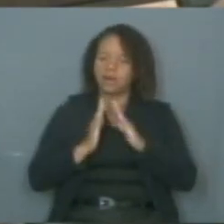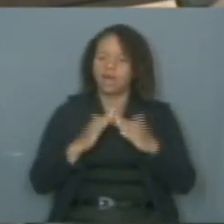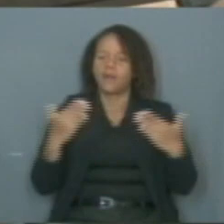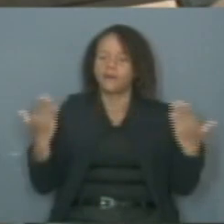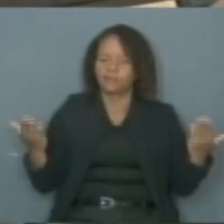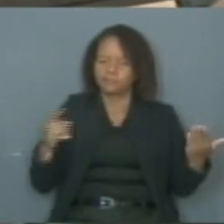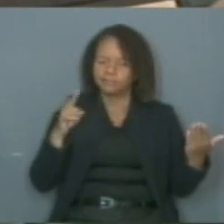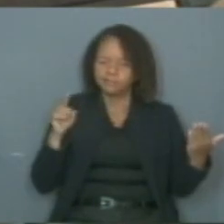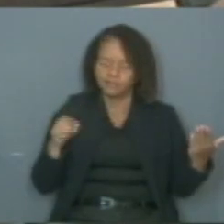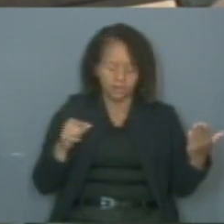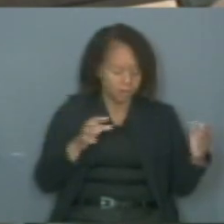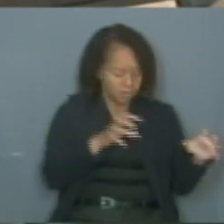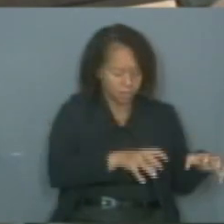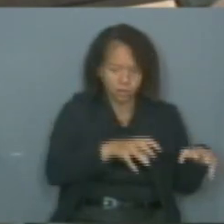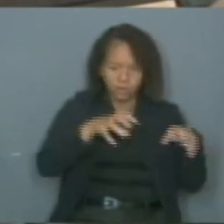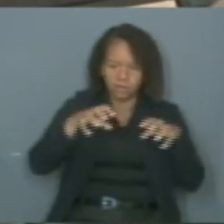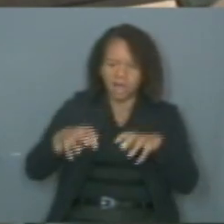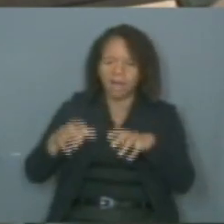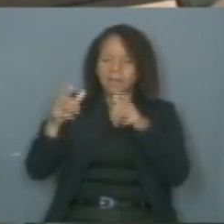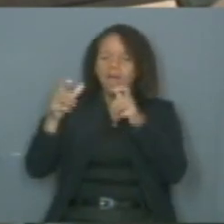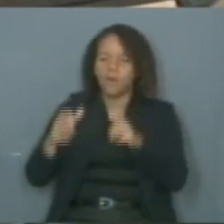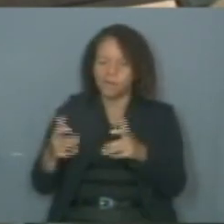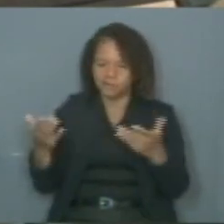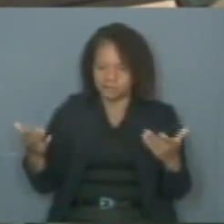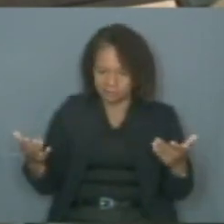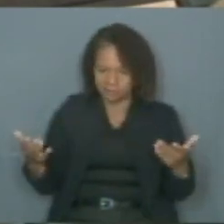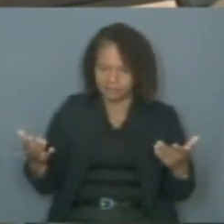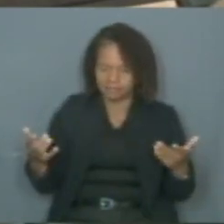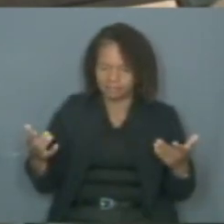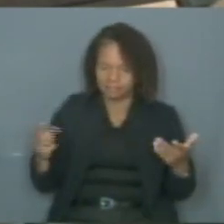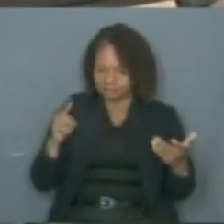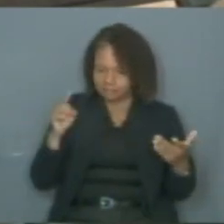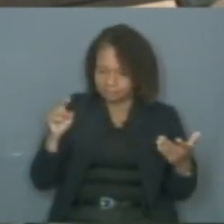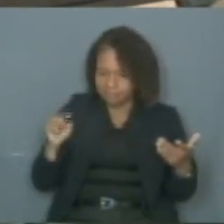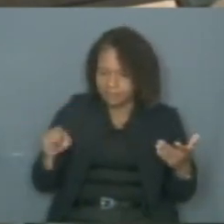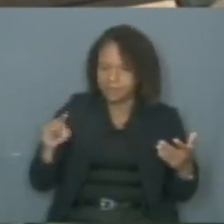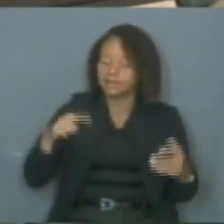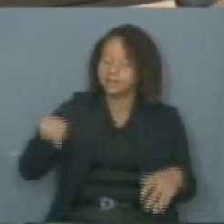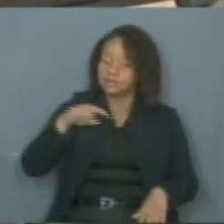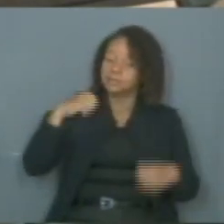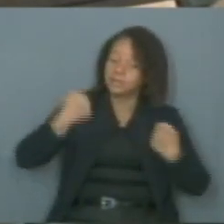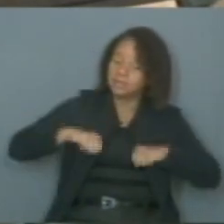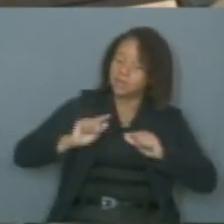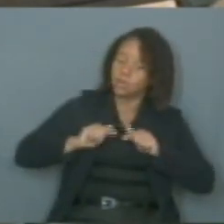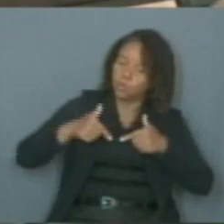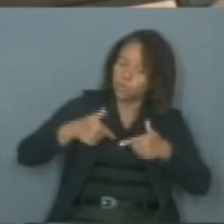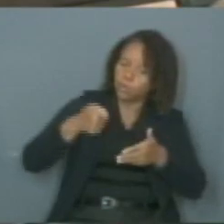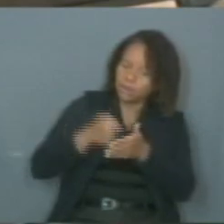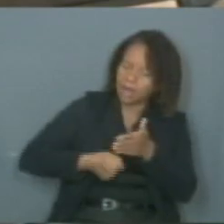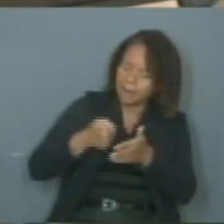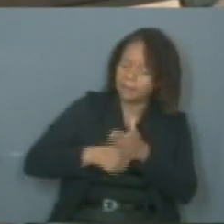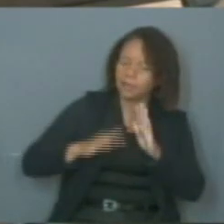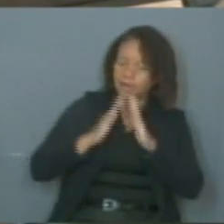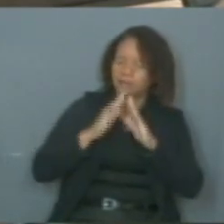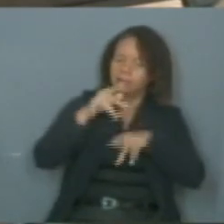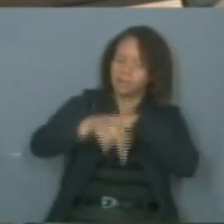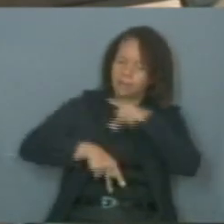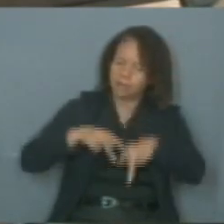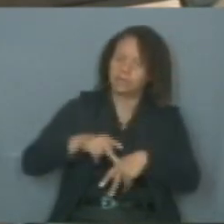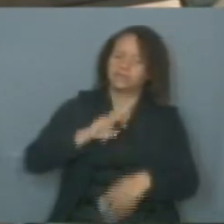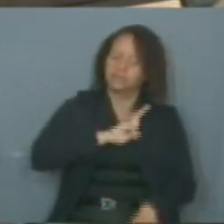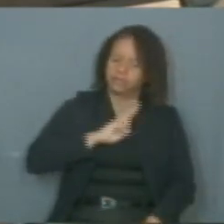morar? A relocação vai ser feita em que local? Então, a gente precisa lutar por moradia popular, e eu sei que é uma luta